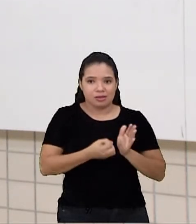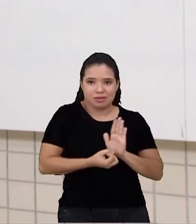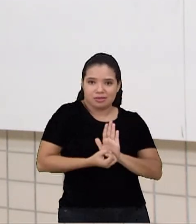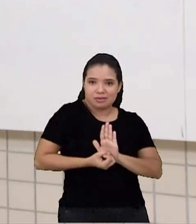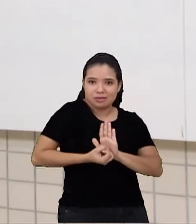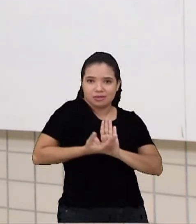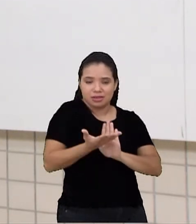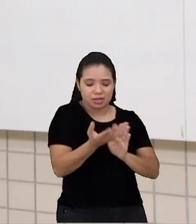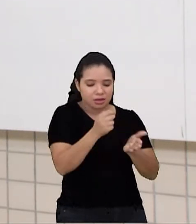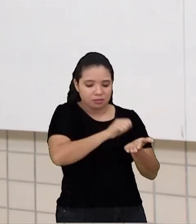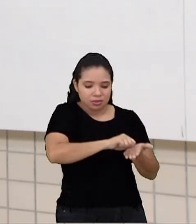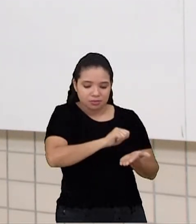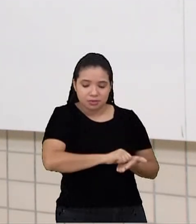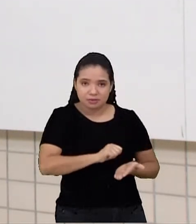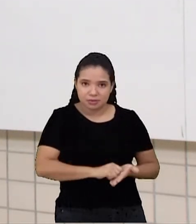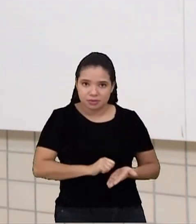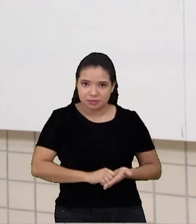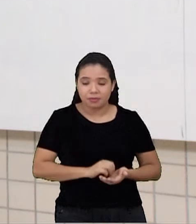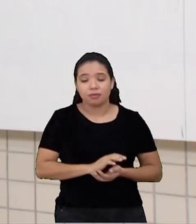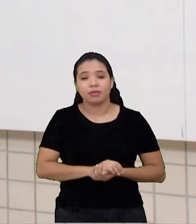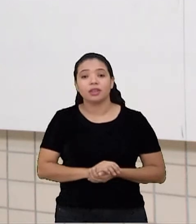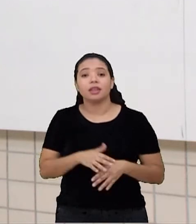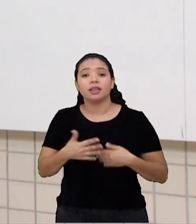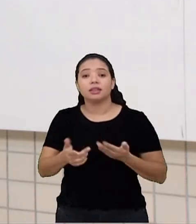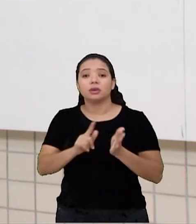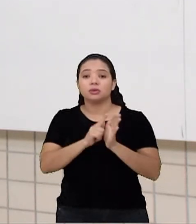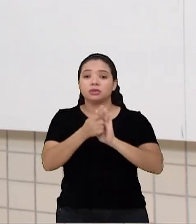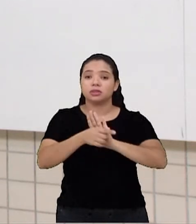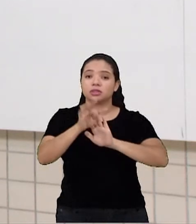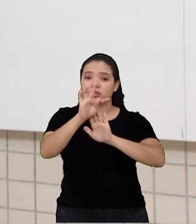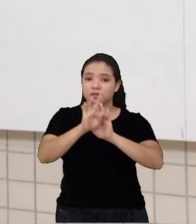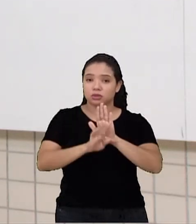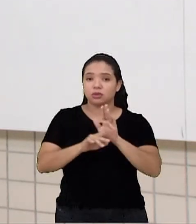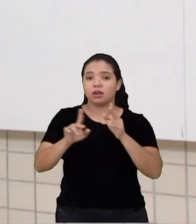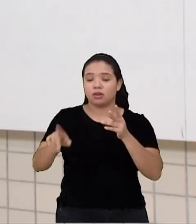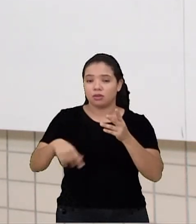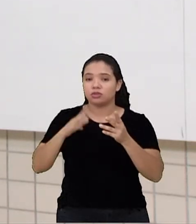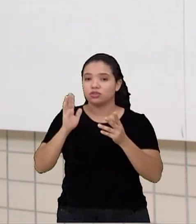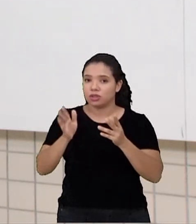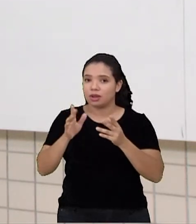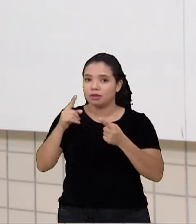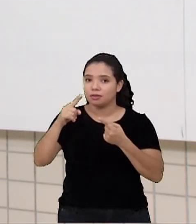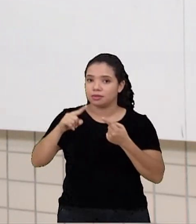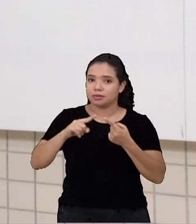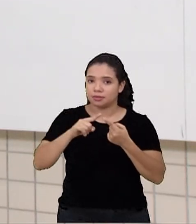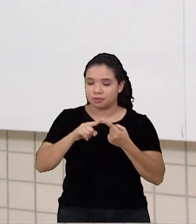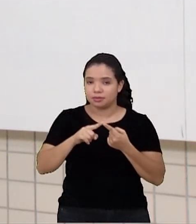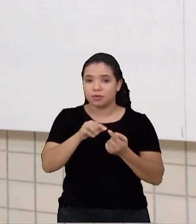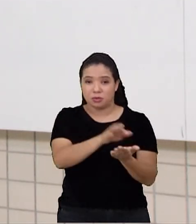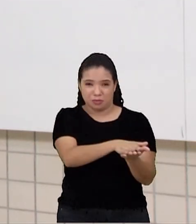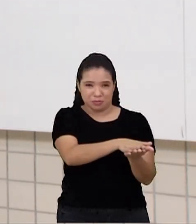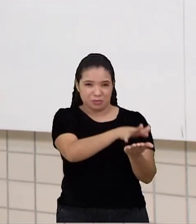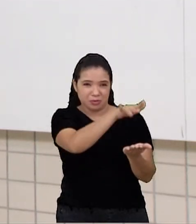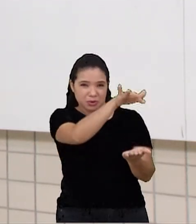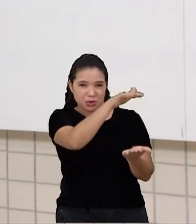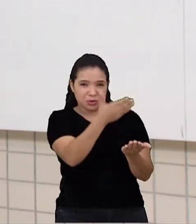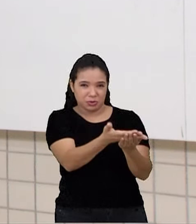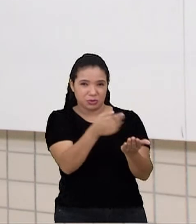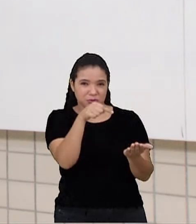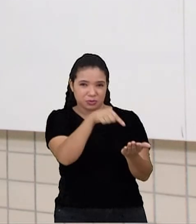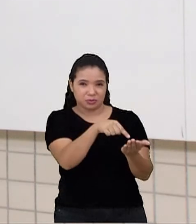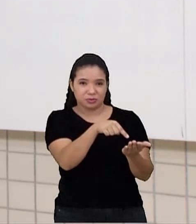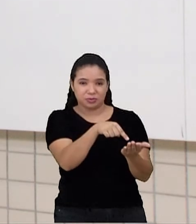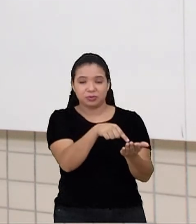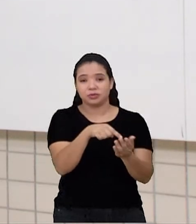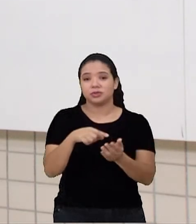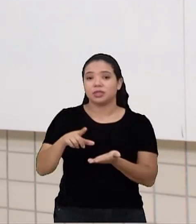só relembrando para vocês os gêneros textuais que nós estudamos. Nós estudamos nesse bloco de estudo o artigo